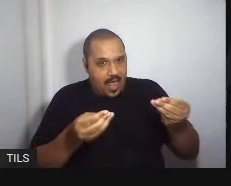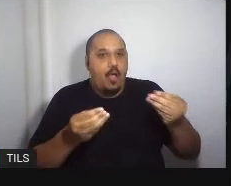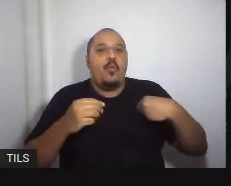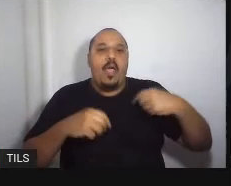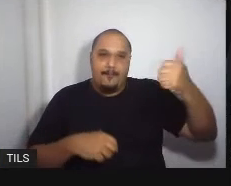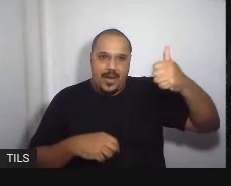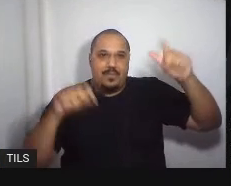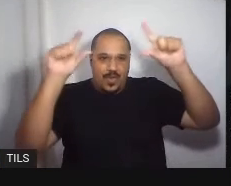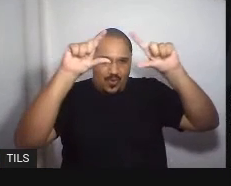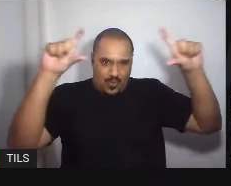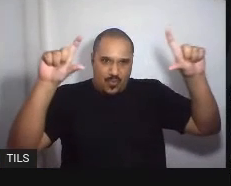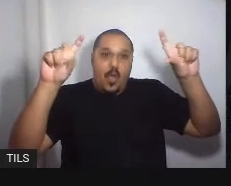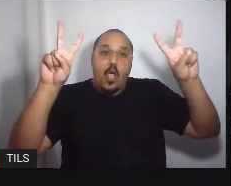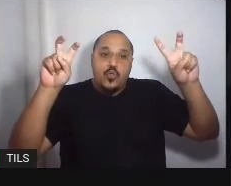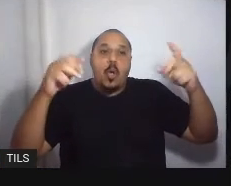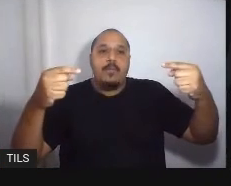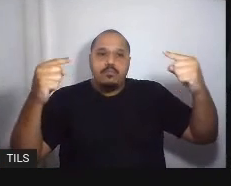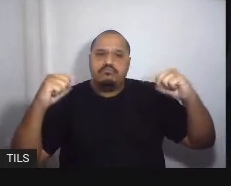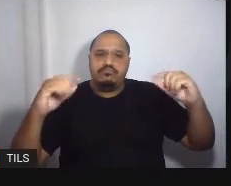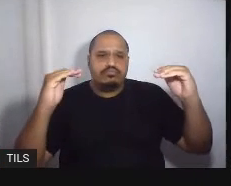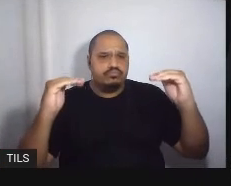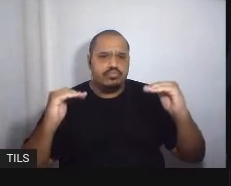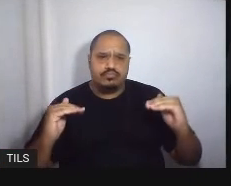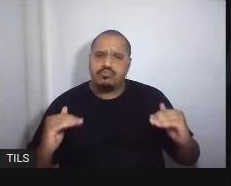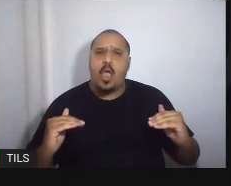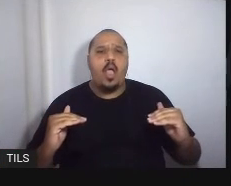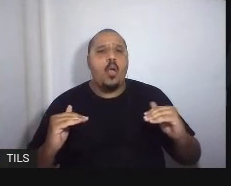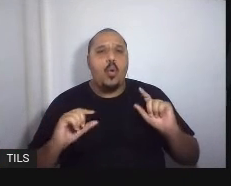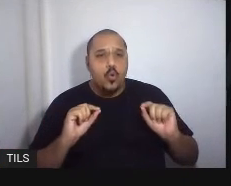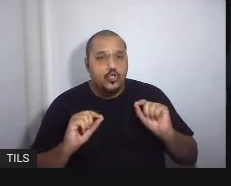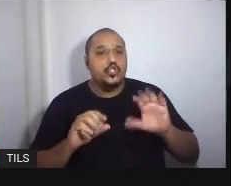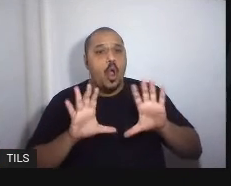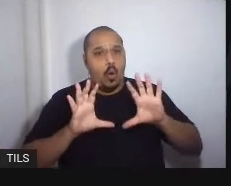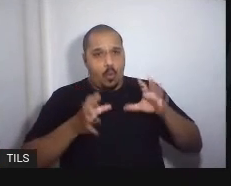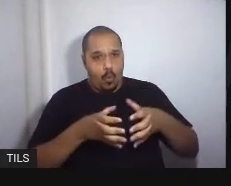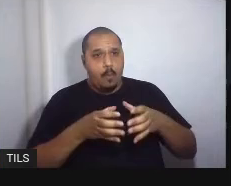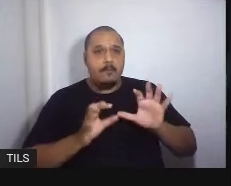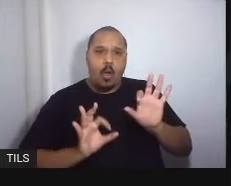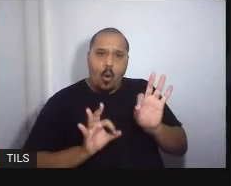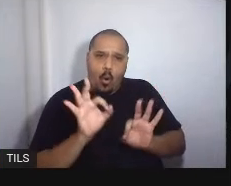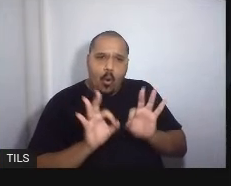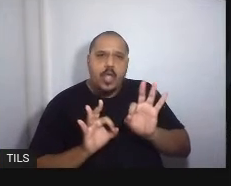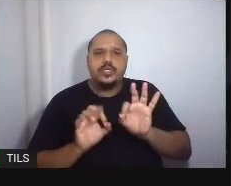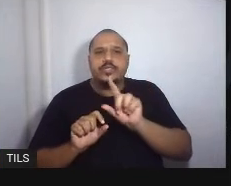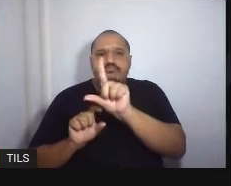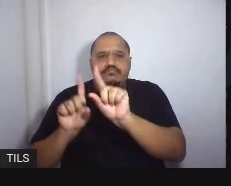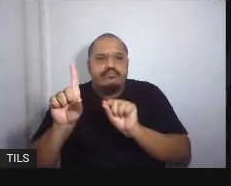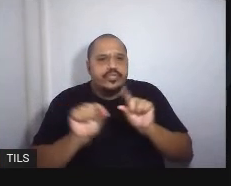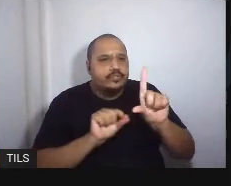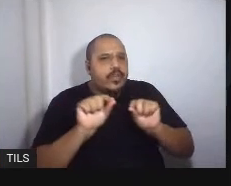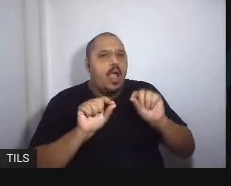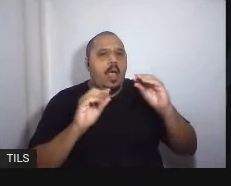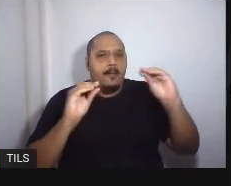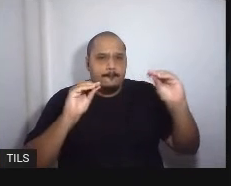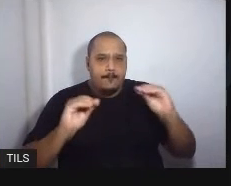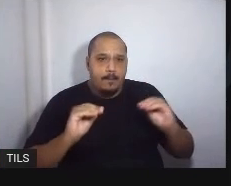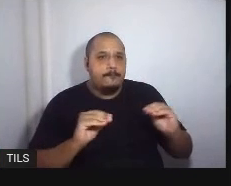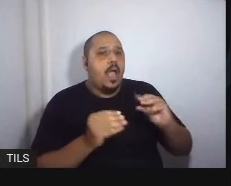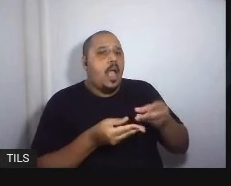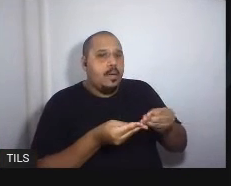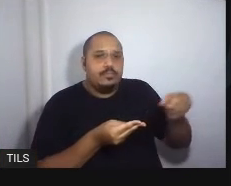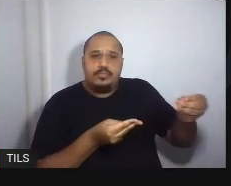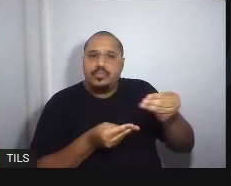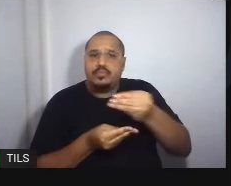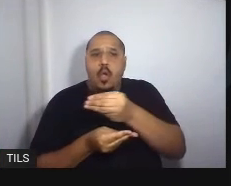materiais. A partir daí, desses materiais entregues, a comissão organiza, separa os materiais para as bancas,